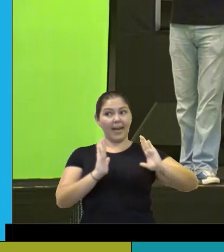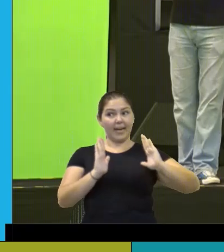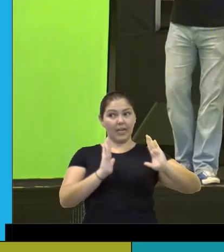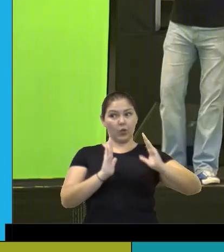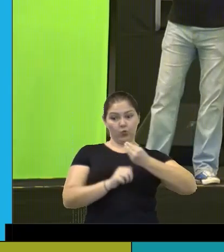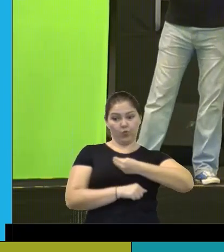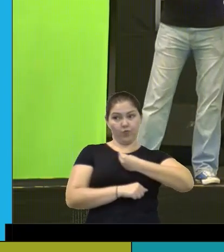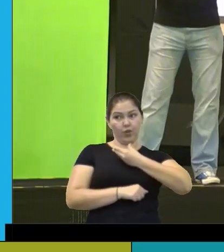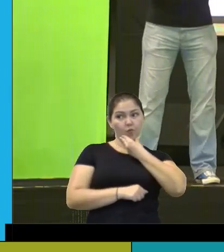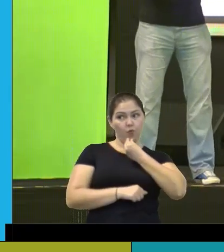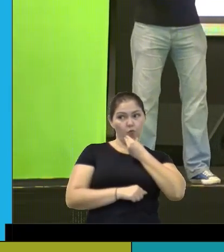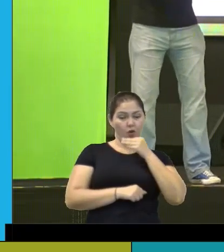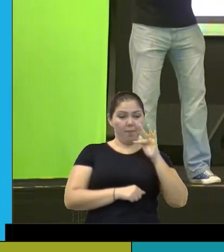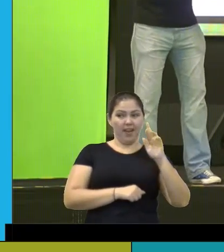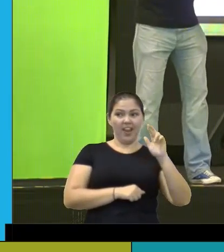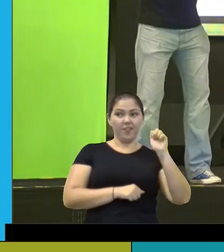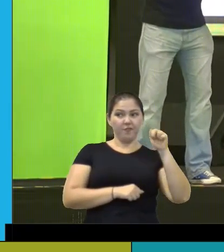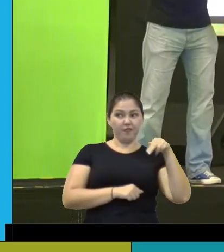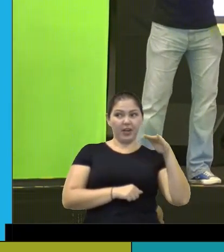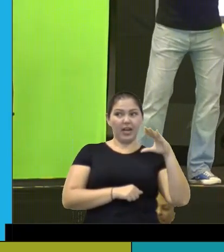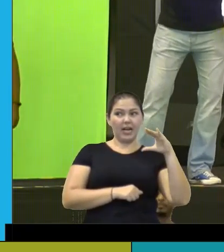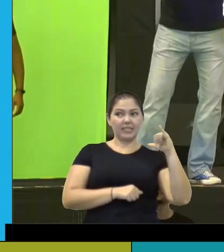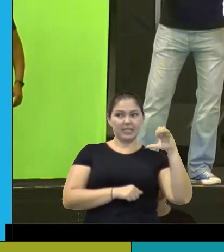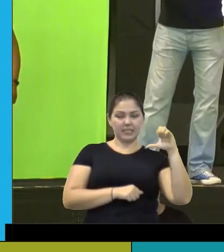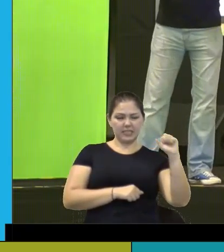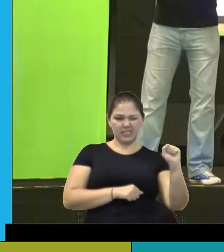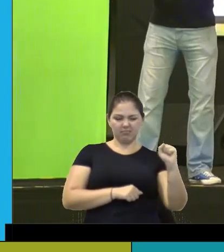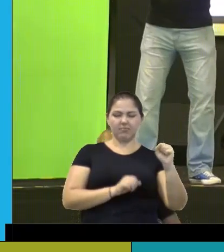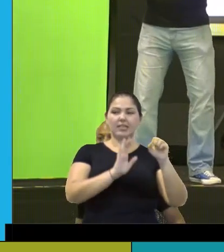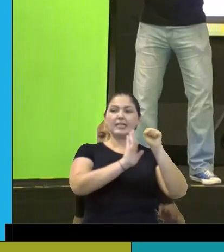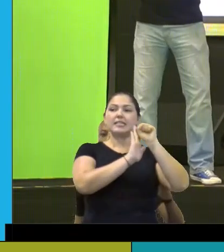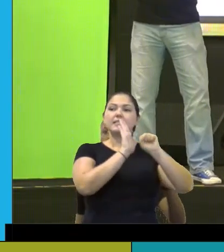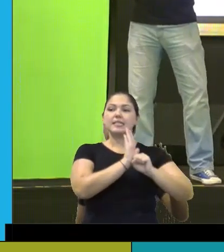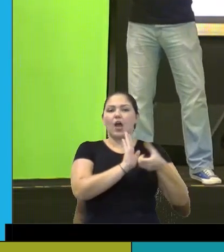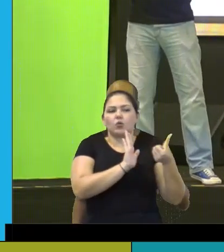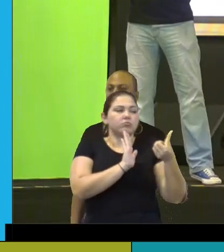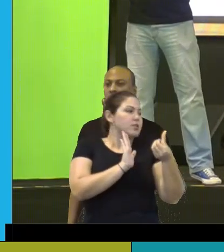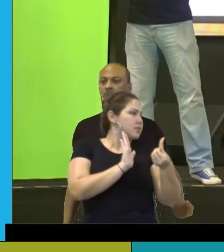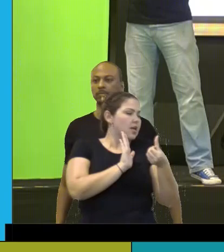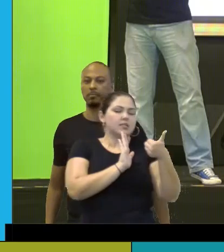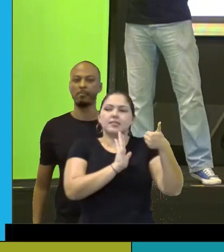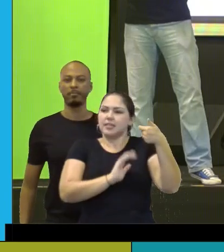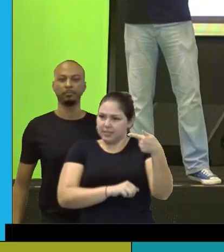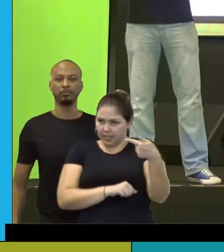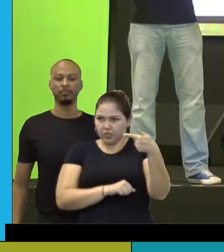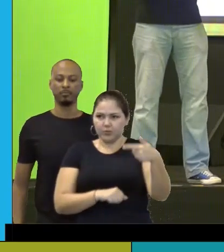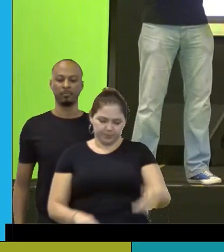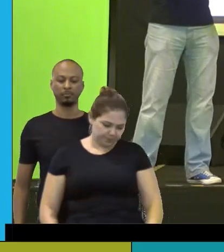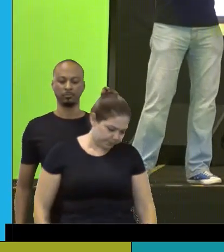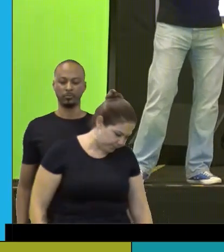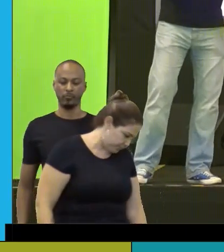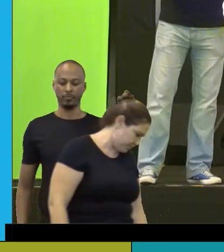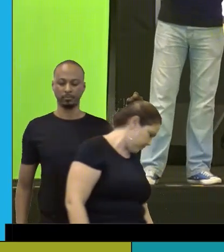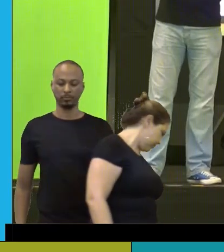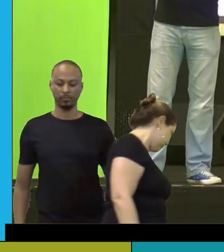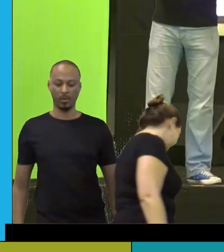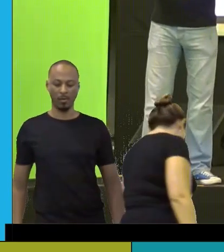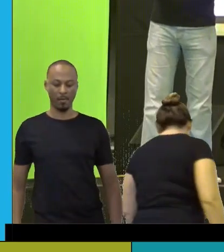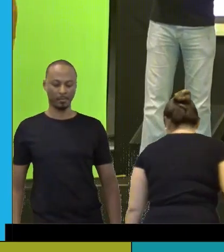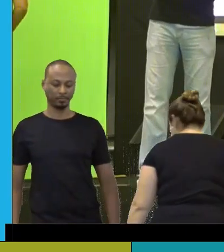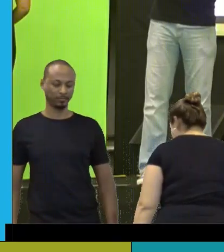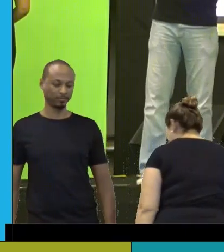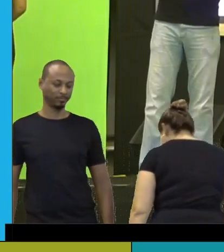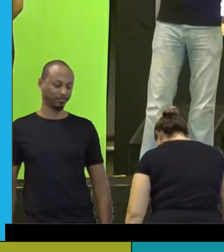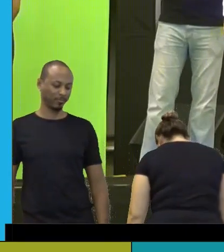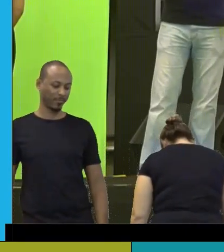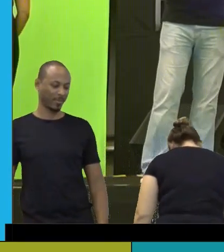ele considerava que a única forma de conduzirmos a sociedade a um ideal de justiça seria colocando a